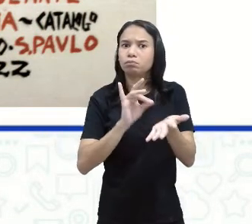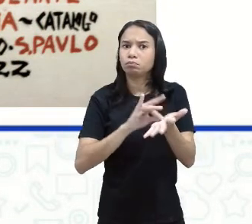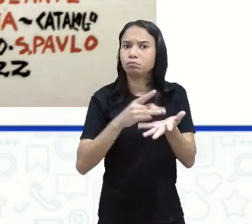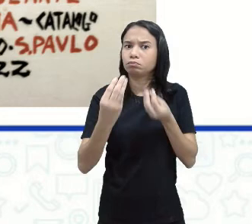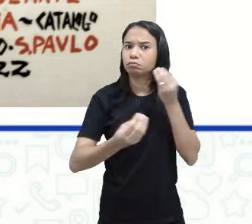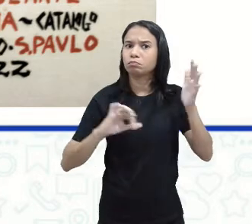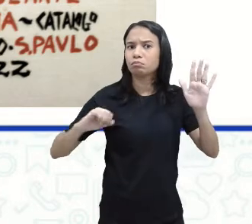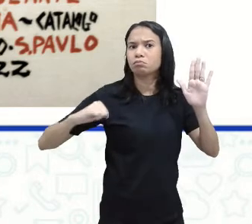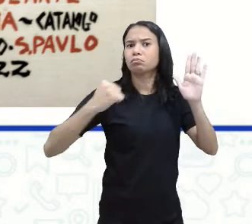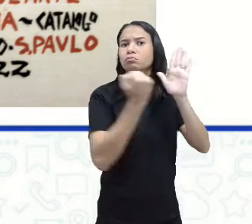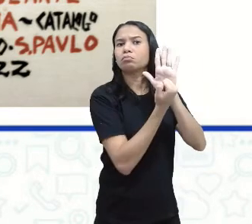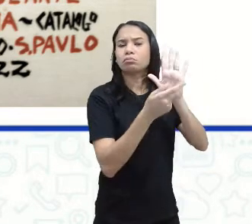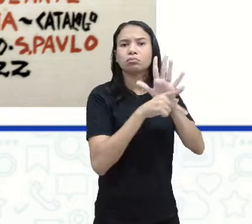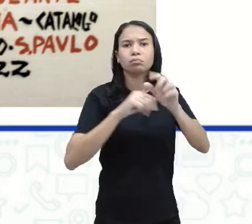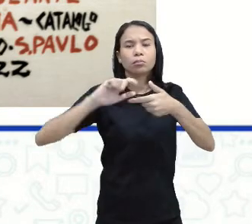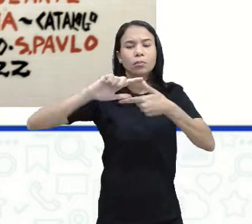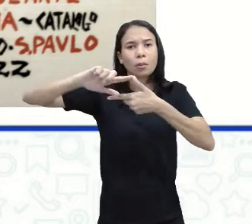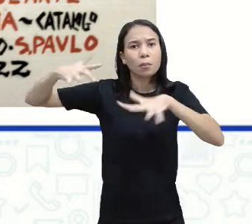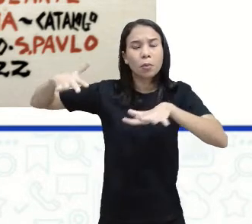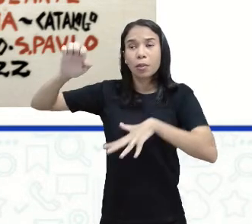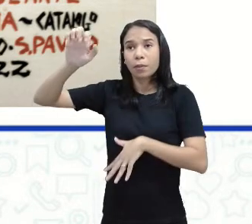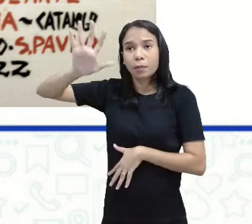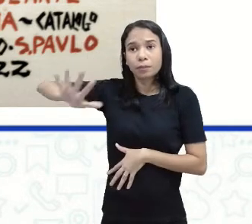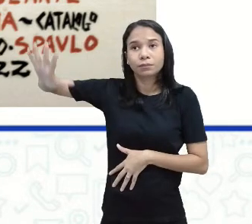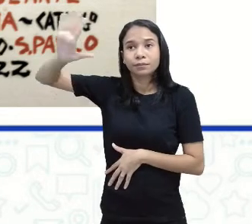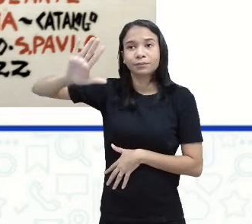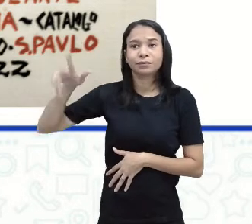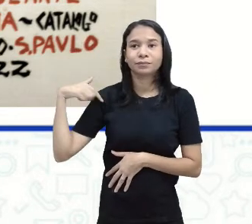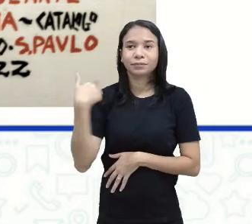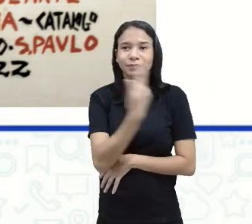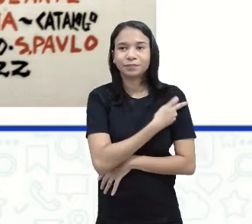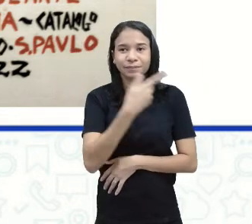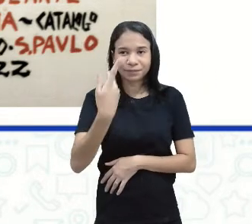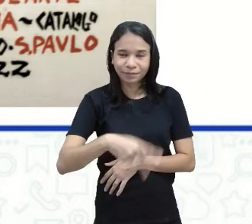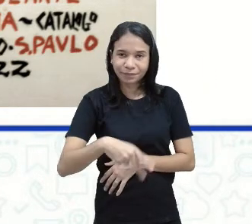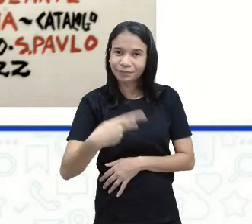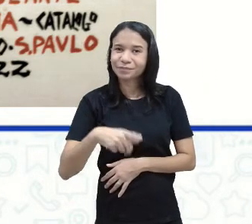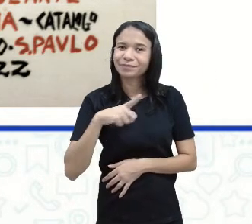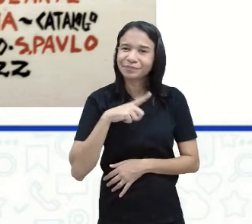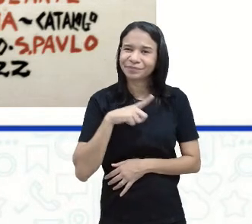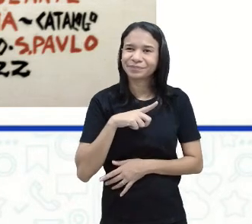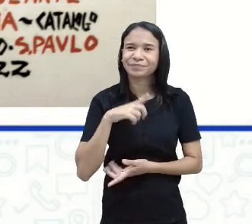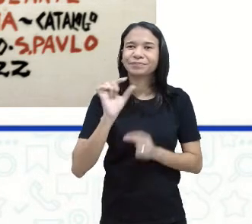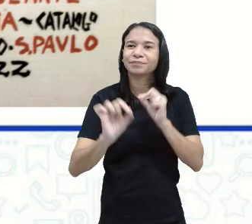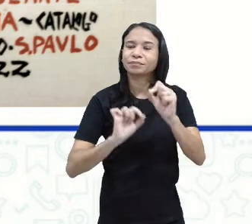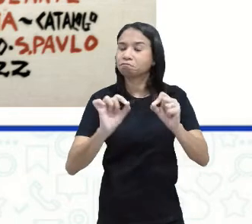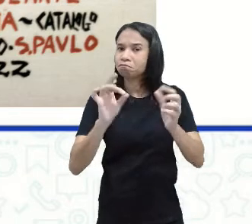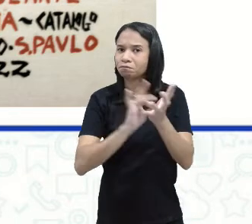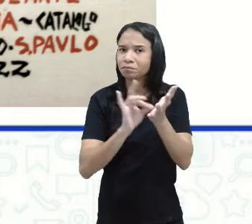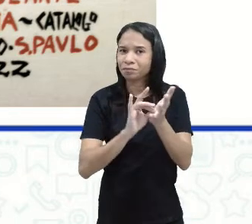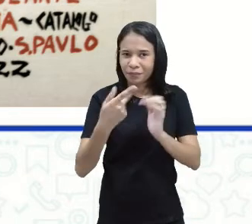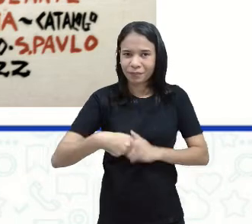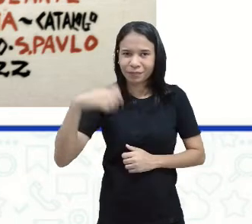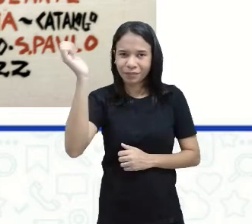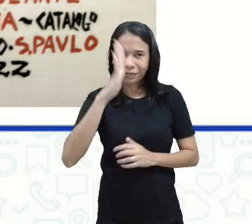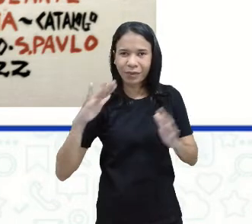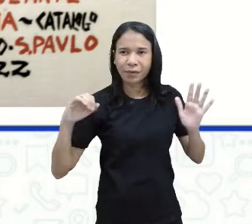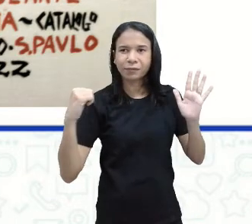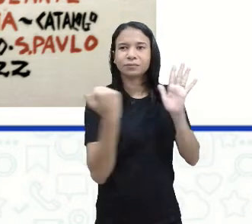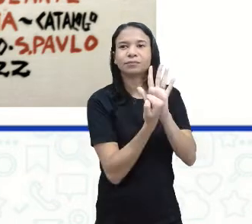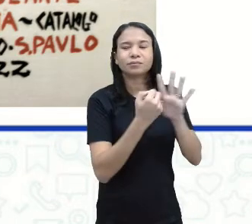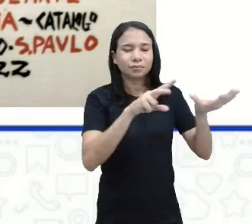arte moderna na Europa. E a gente tem, no movimento modernista, um marco, que foi a